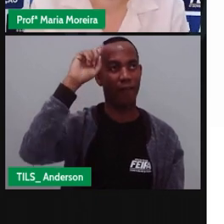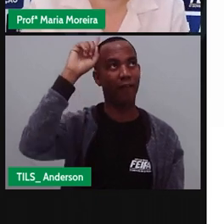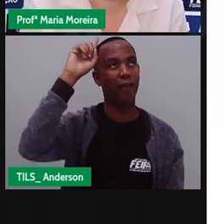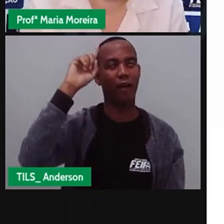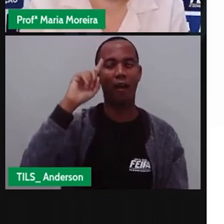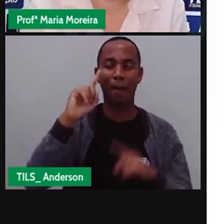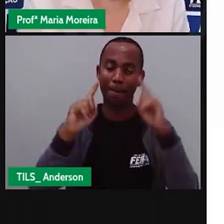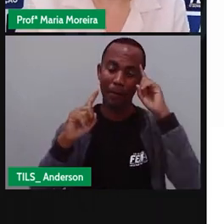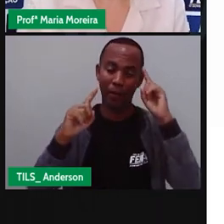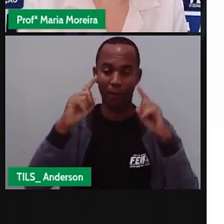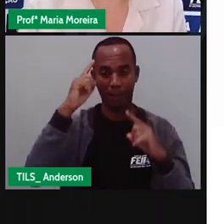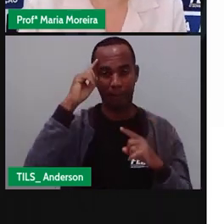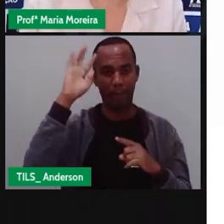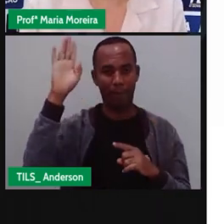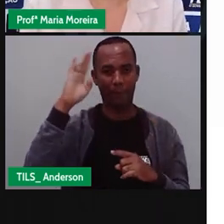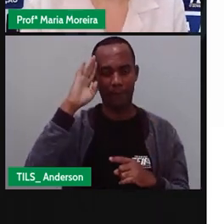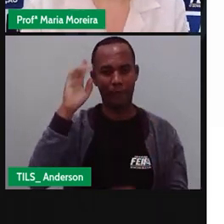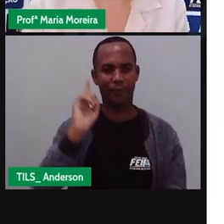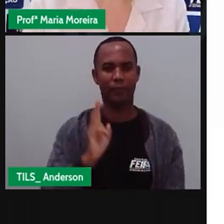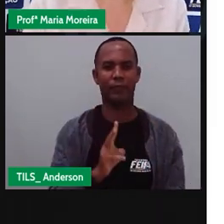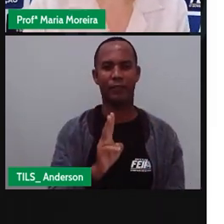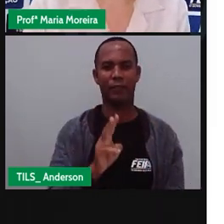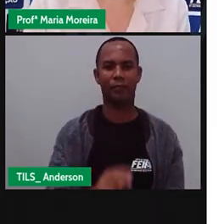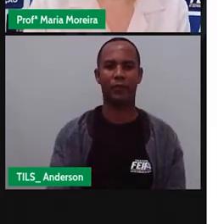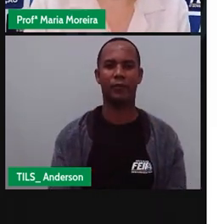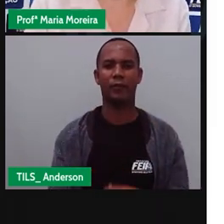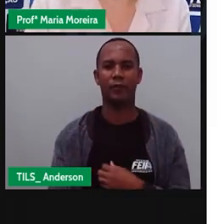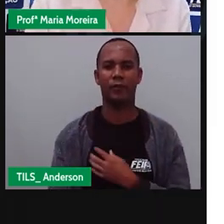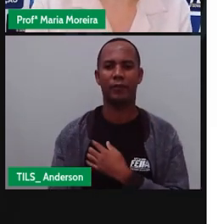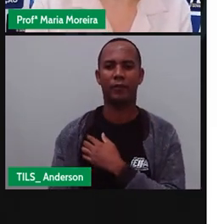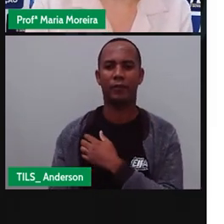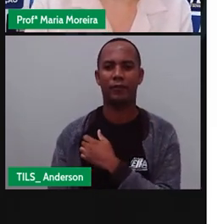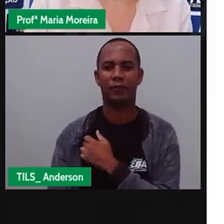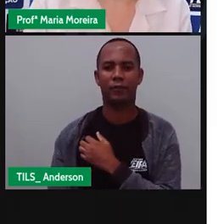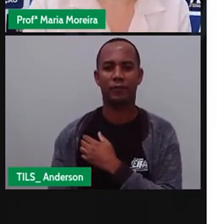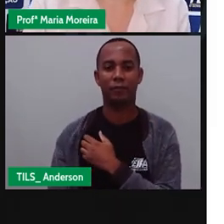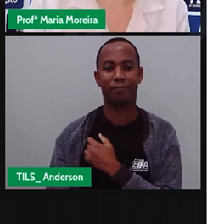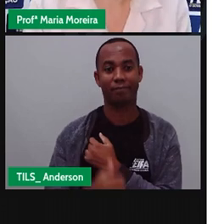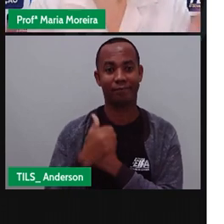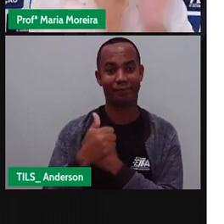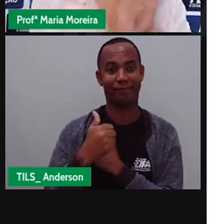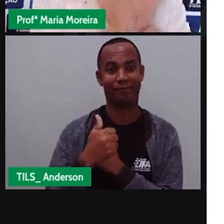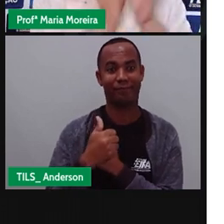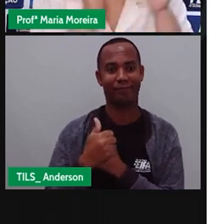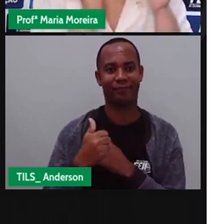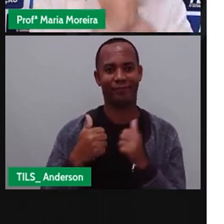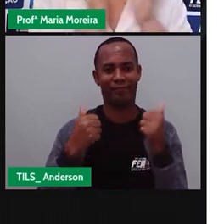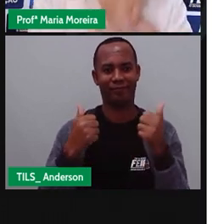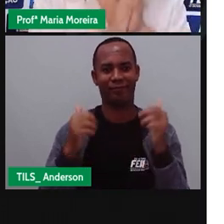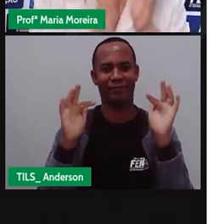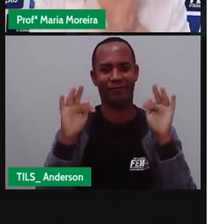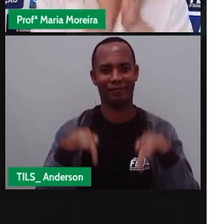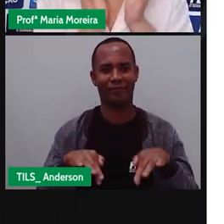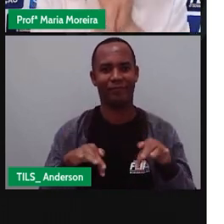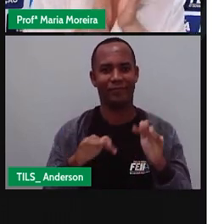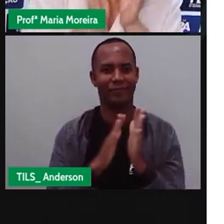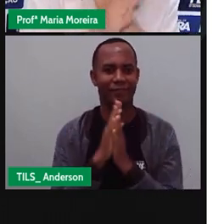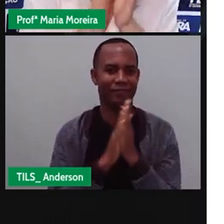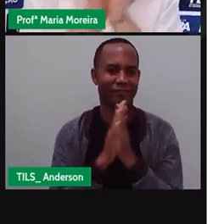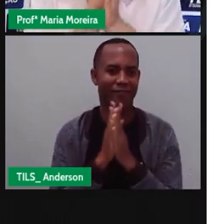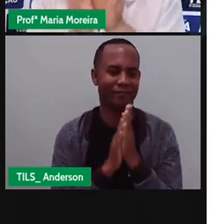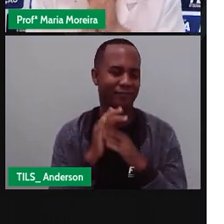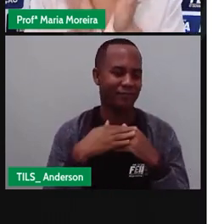muito importante mesmo, certo? Vamos seguindo, Anderson. E o quê? Lavar uma mão,